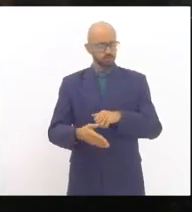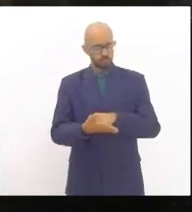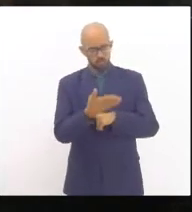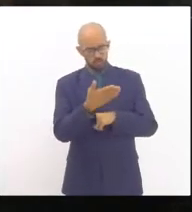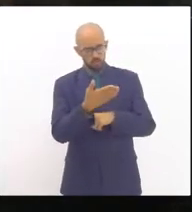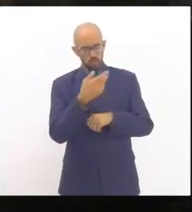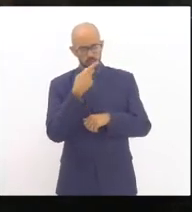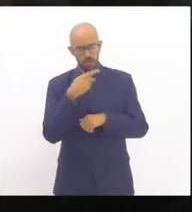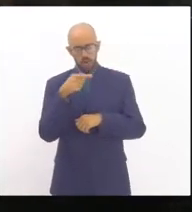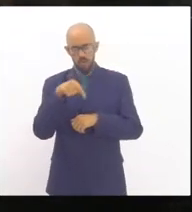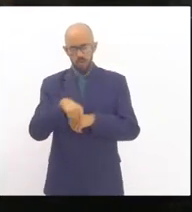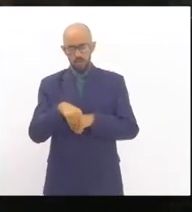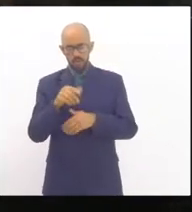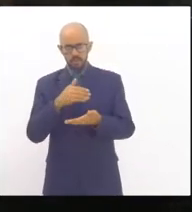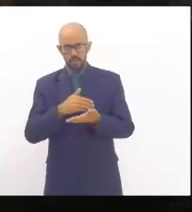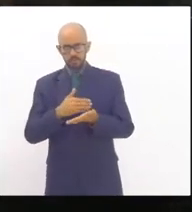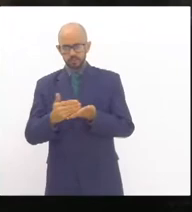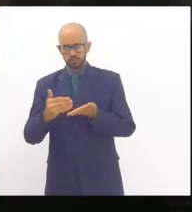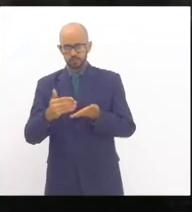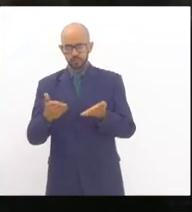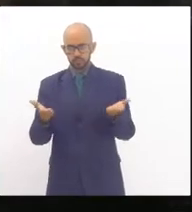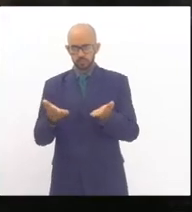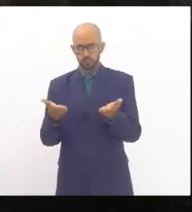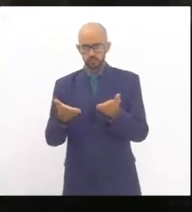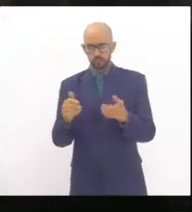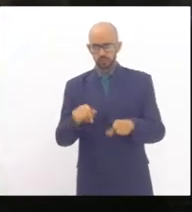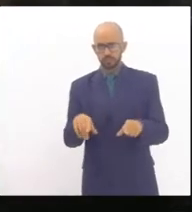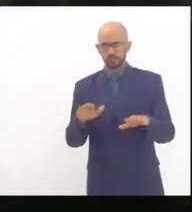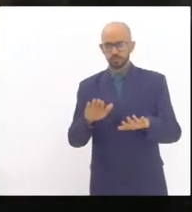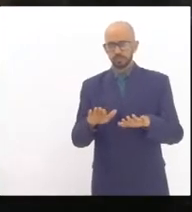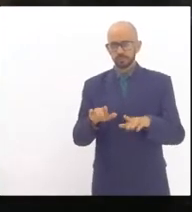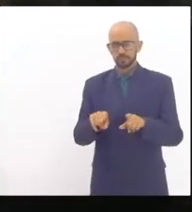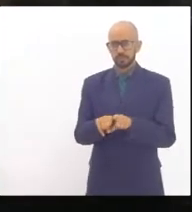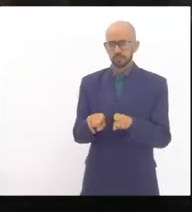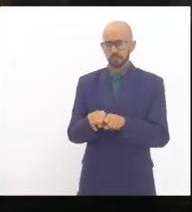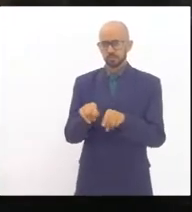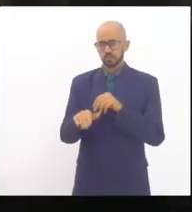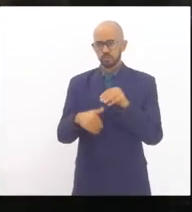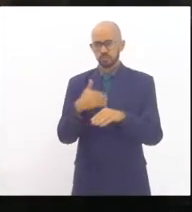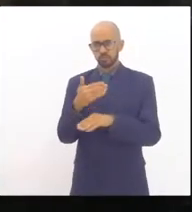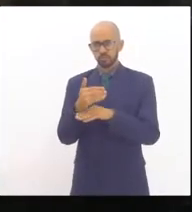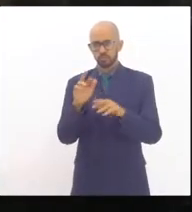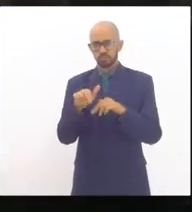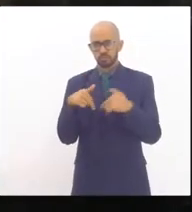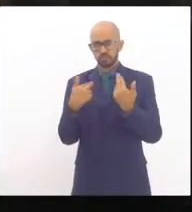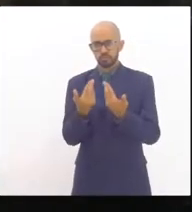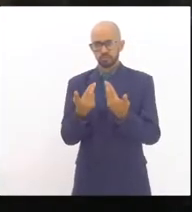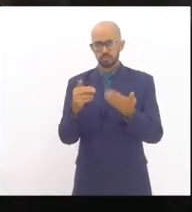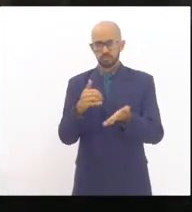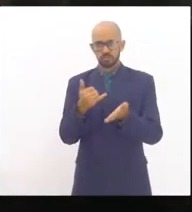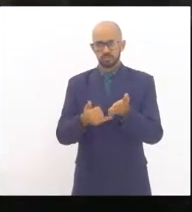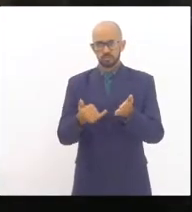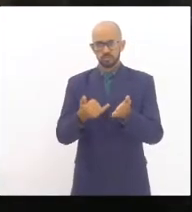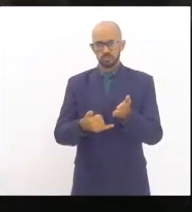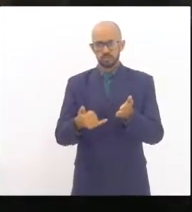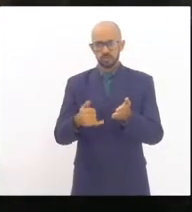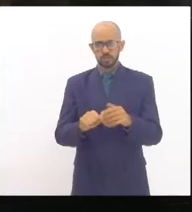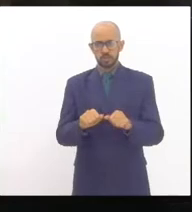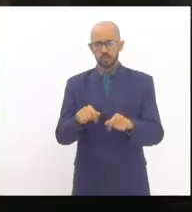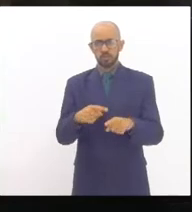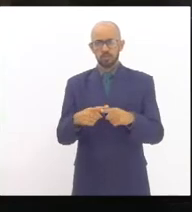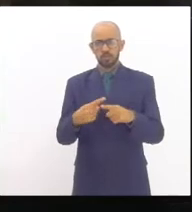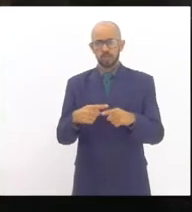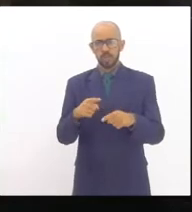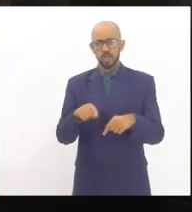excelência não são nesse expediente Inicial mas sobretudo no momento da nossa reunião da comissão de tributação e